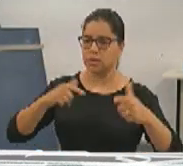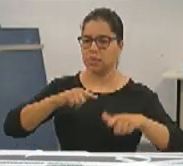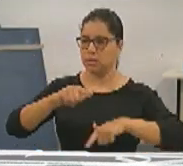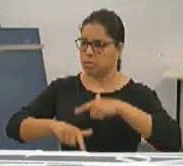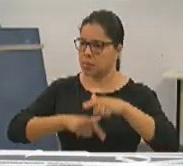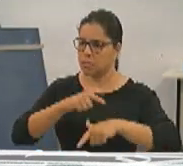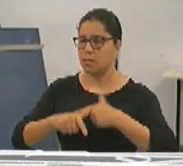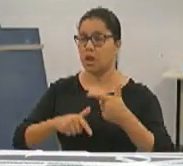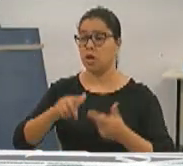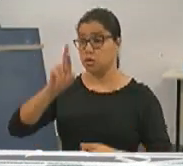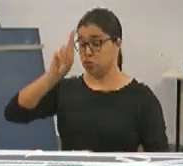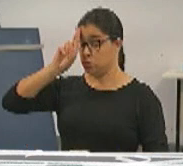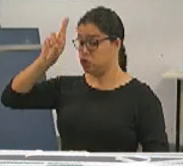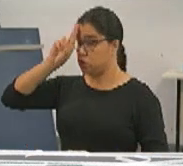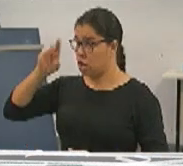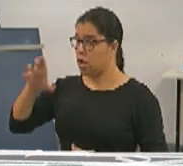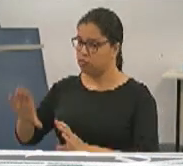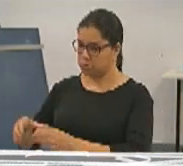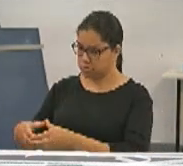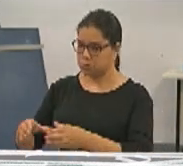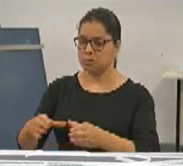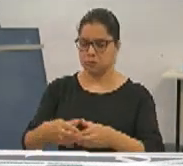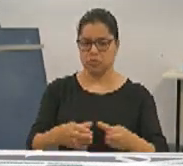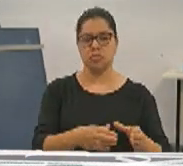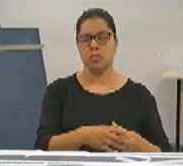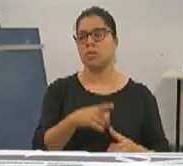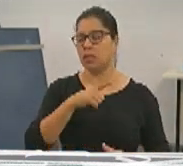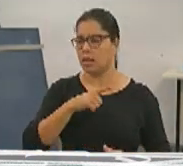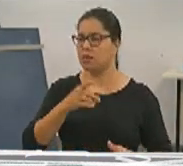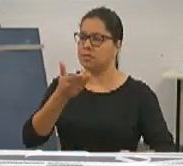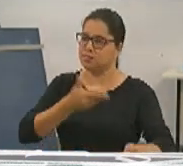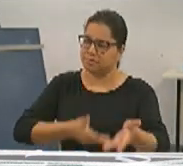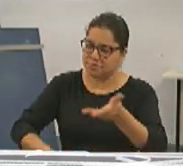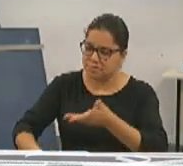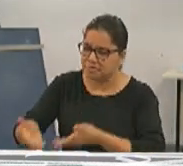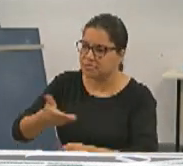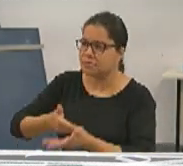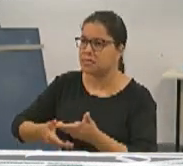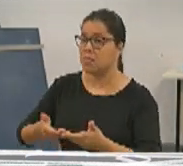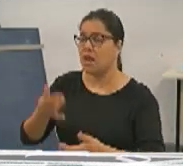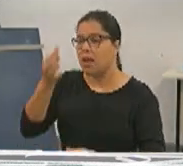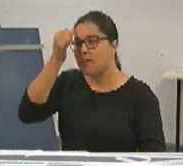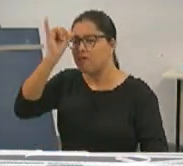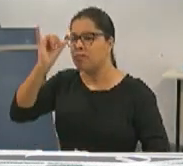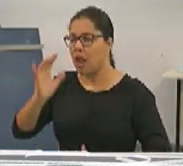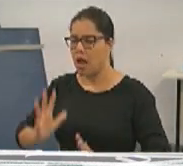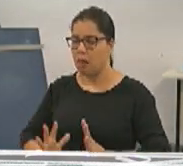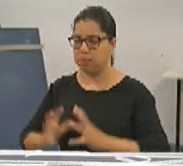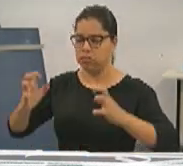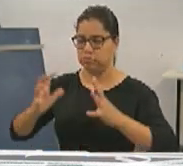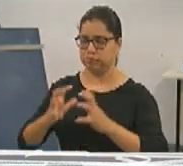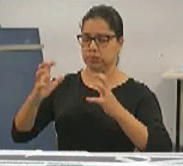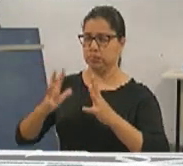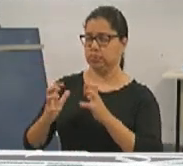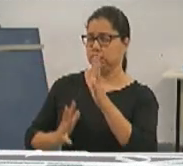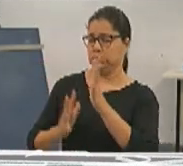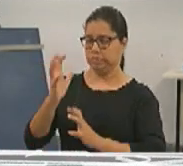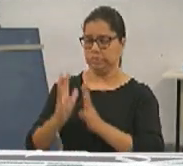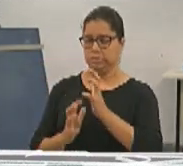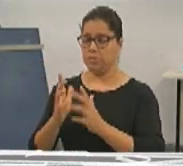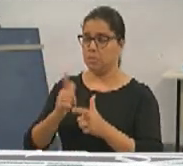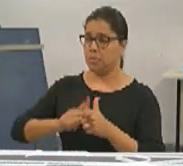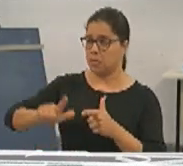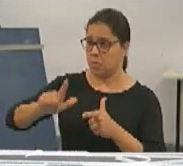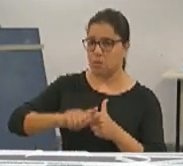as lideranças da universidade elas atuem também na mediação de conflitos. Esse é um grande problema, um sério problema que